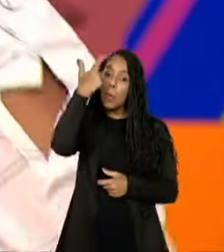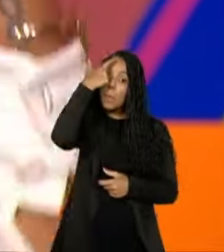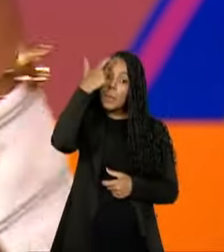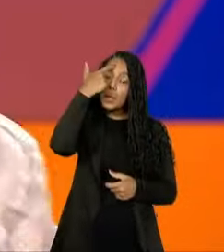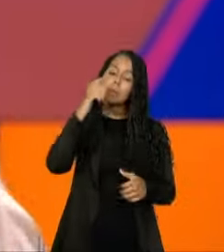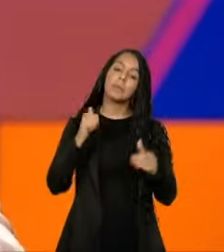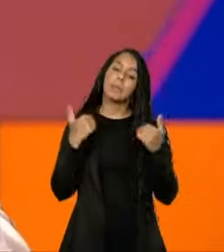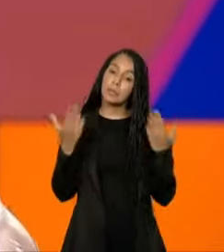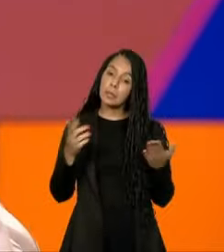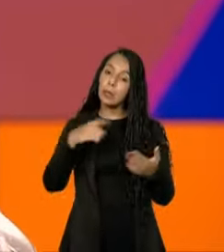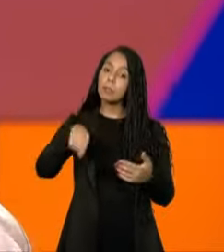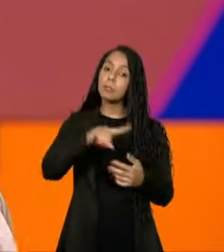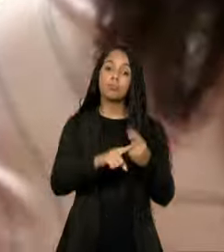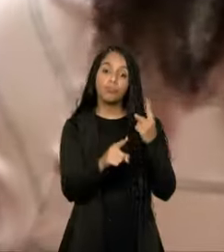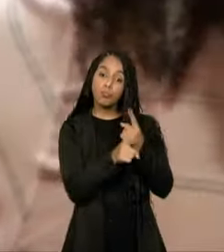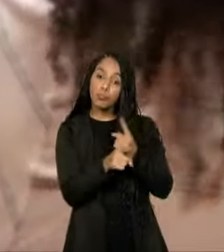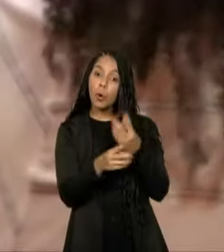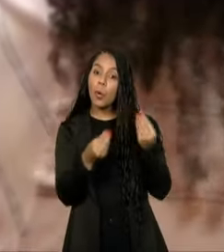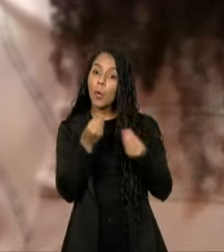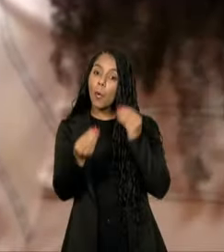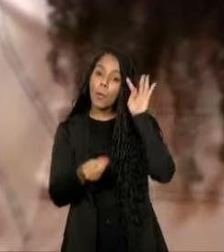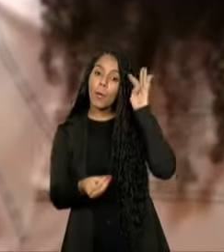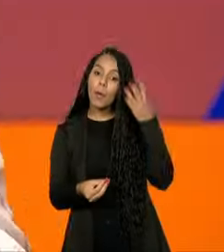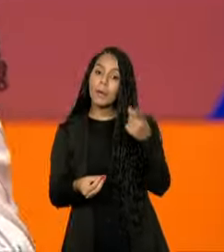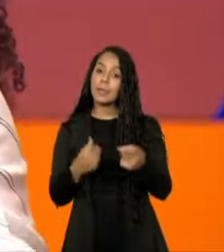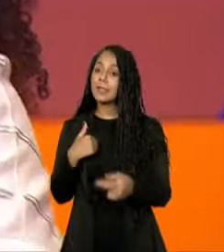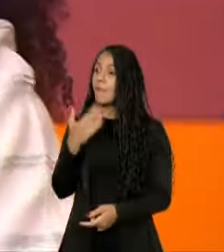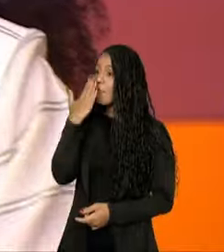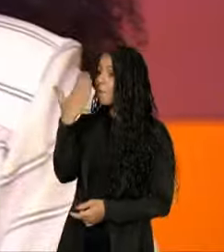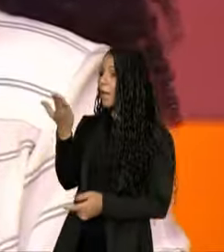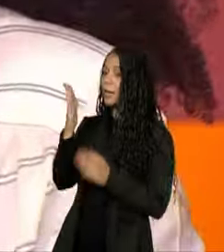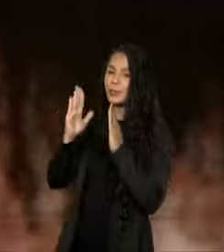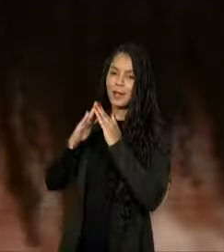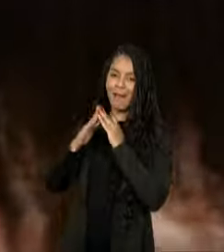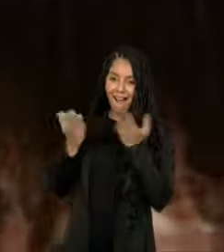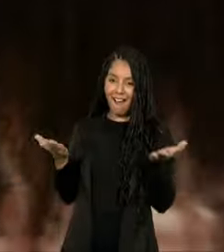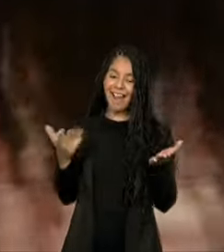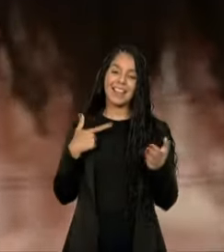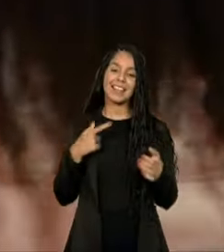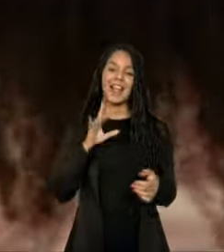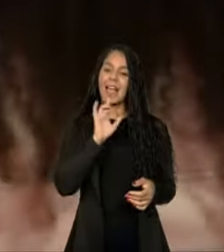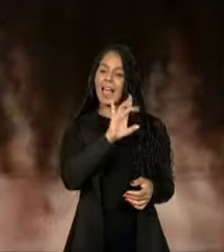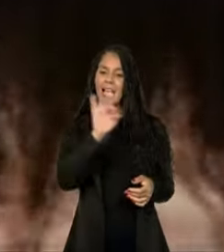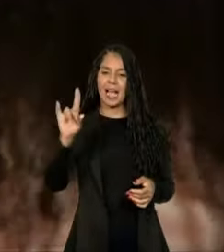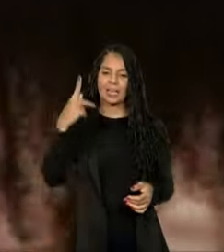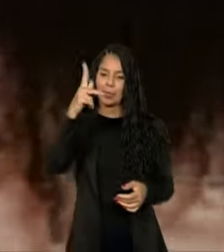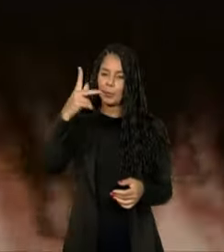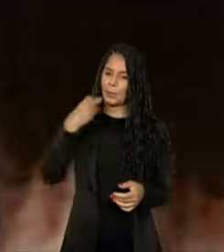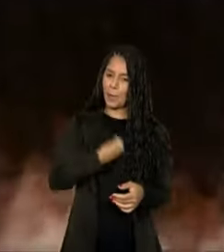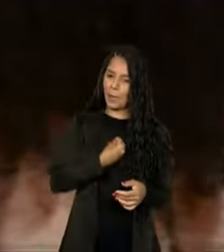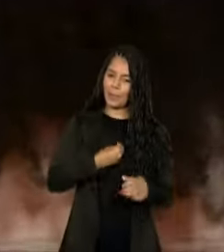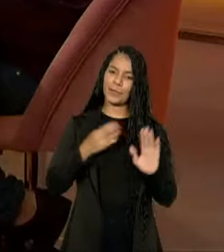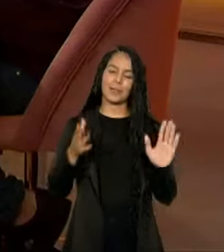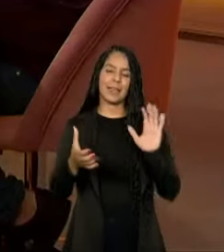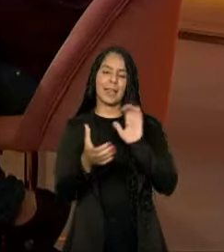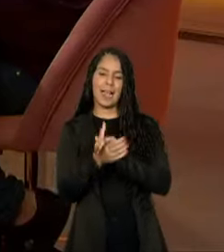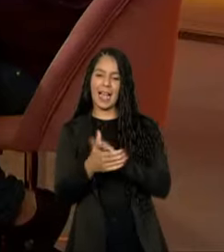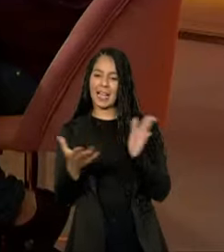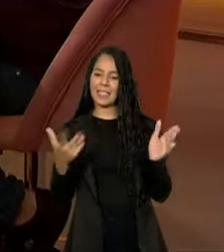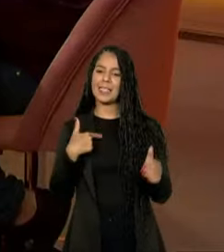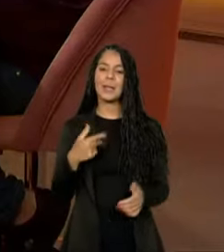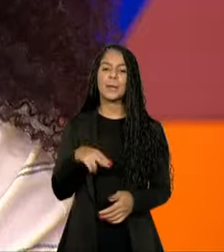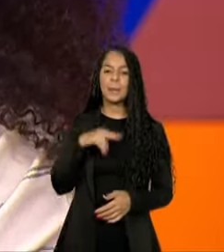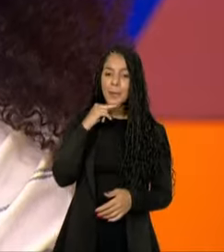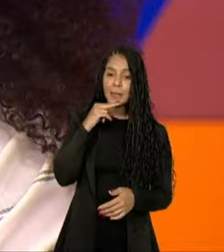Claro, claro. Então, vocês encontraram soluções. Você em frente de casa, né? Do em frente lado. De casa. Agora, cada um está na sua vida. Agora, a mãe, ela é mãe em